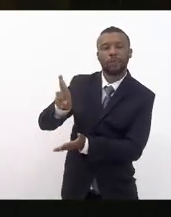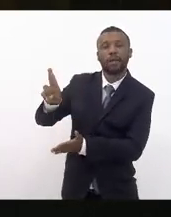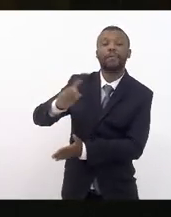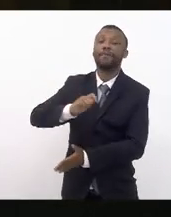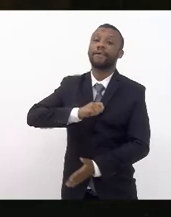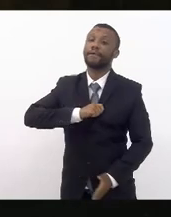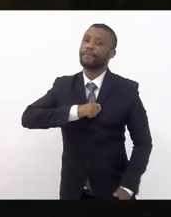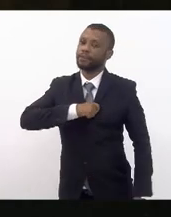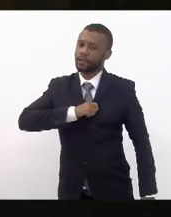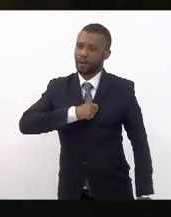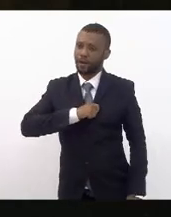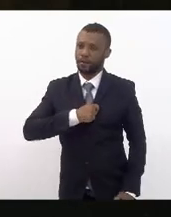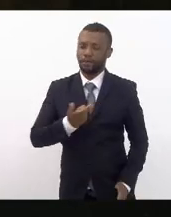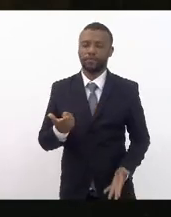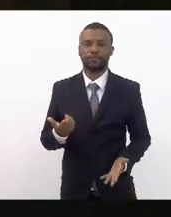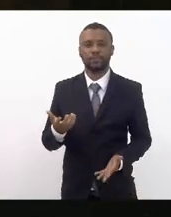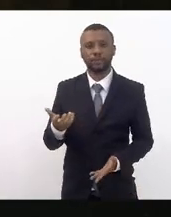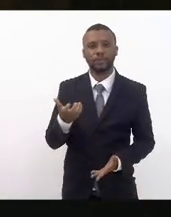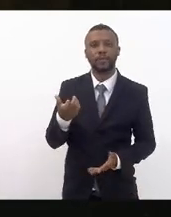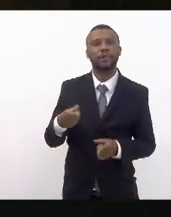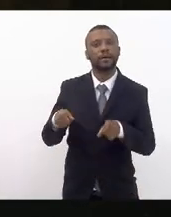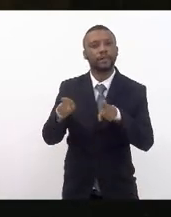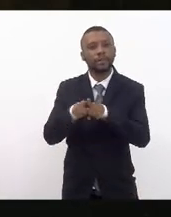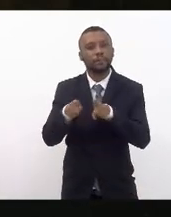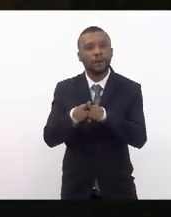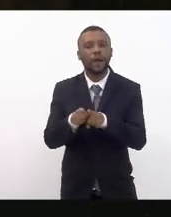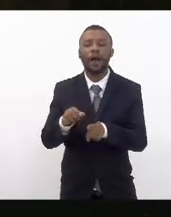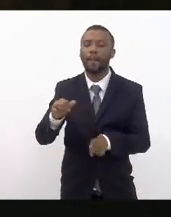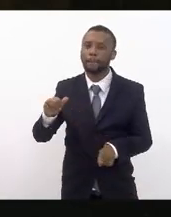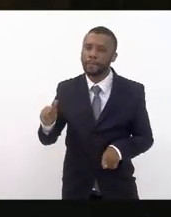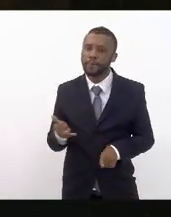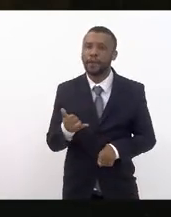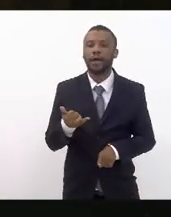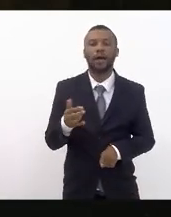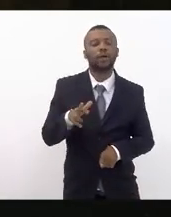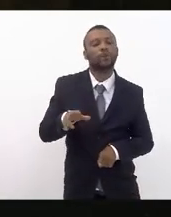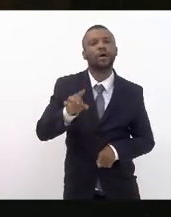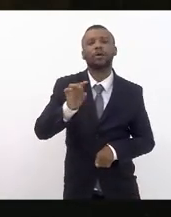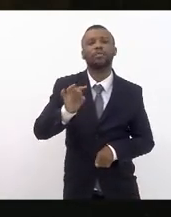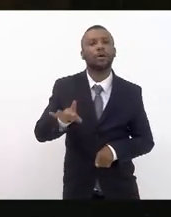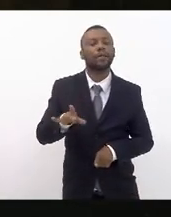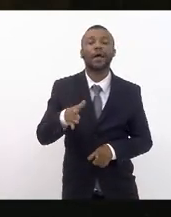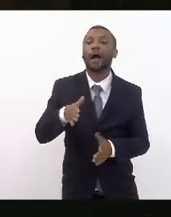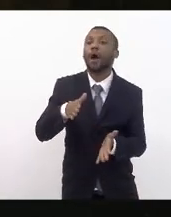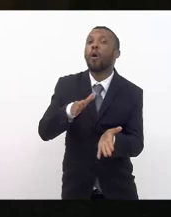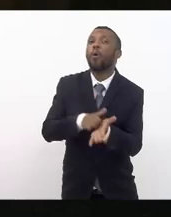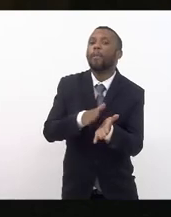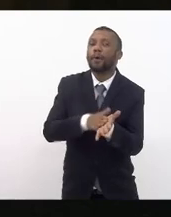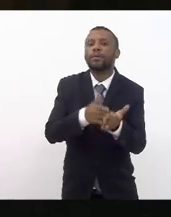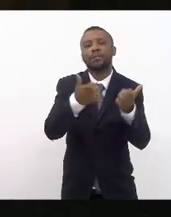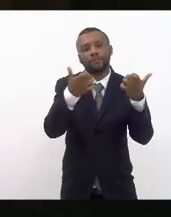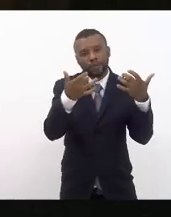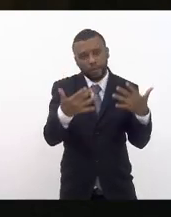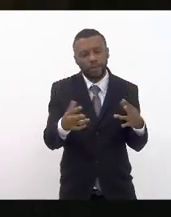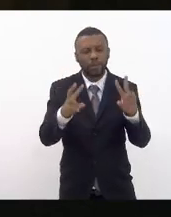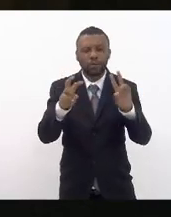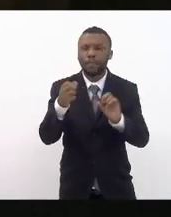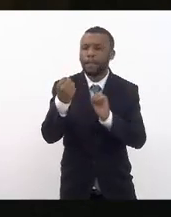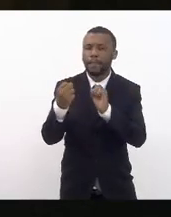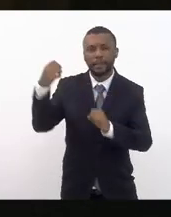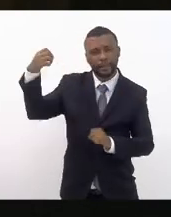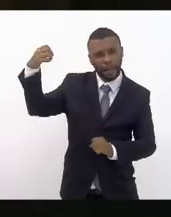fiscalizadora. Gostaria também, não é, não apenas de estar cobrando, falei aqui da Light,